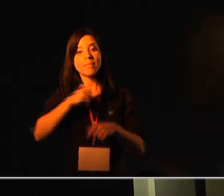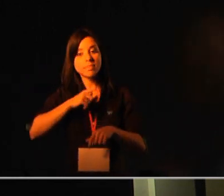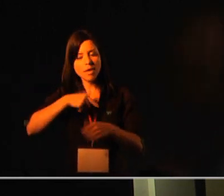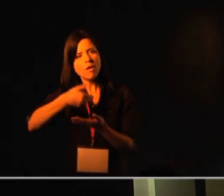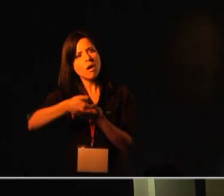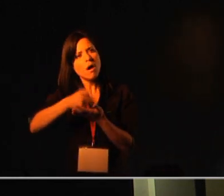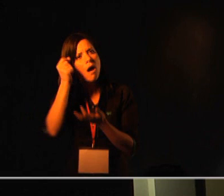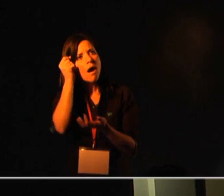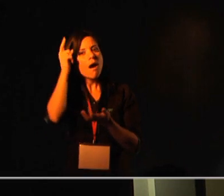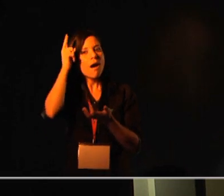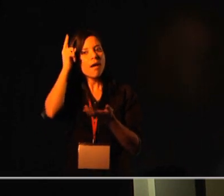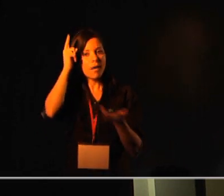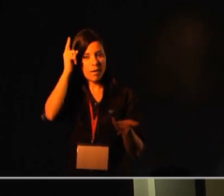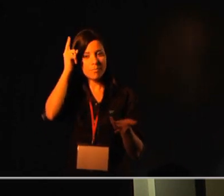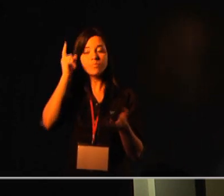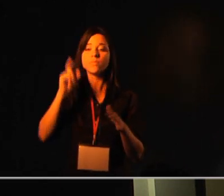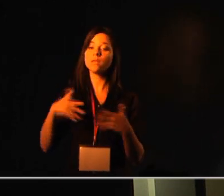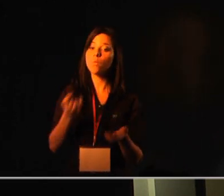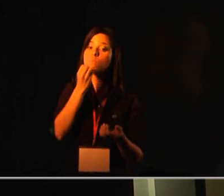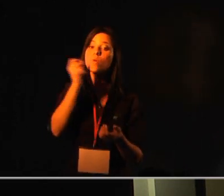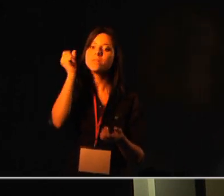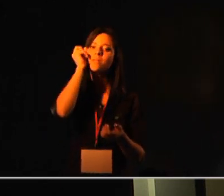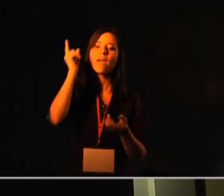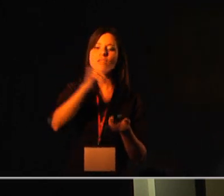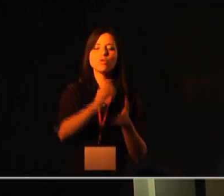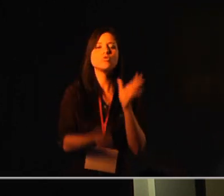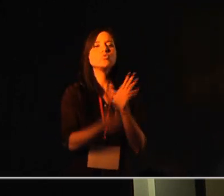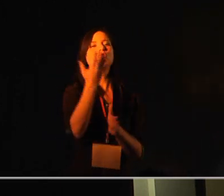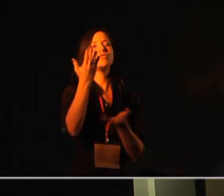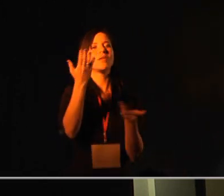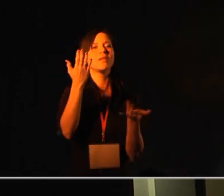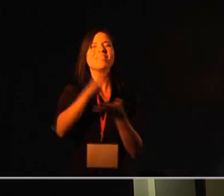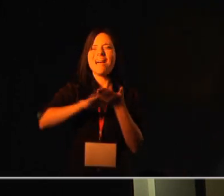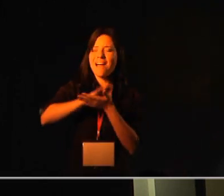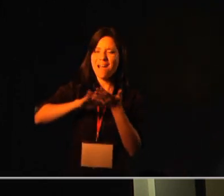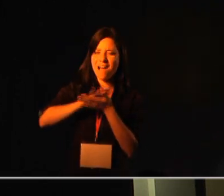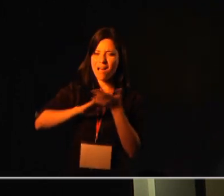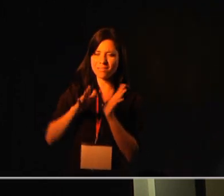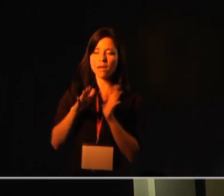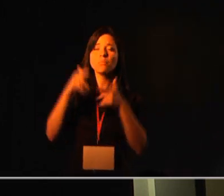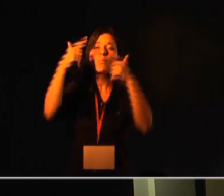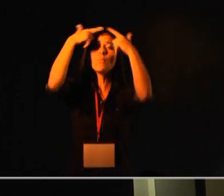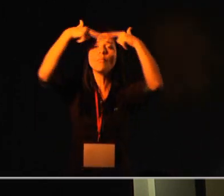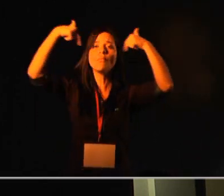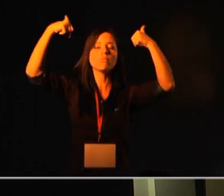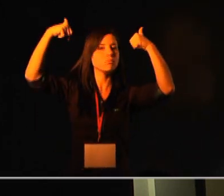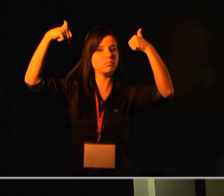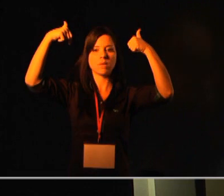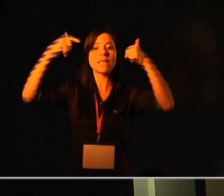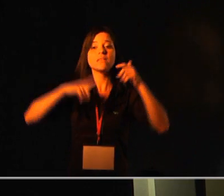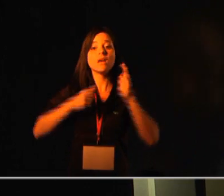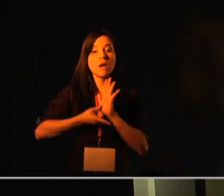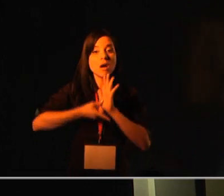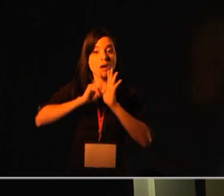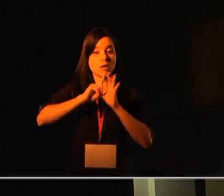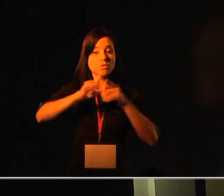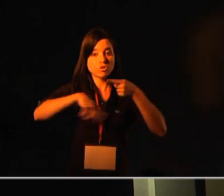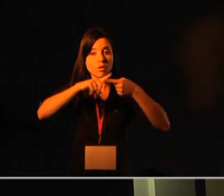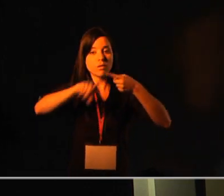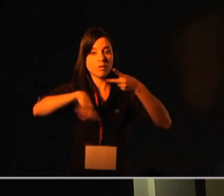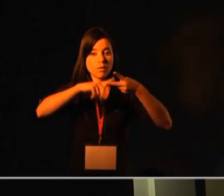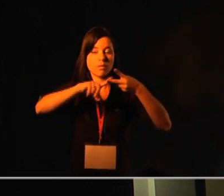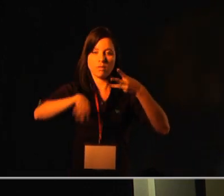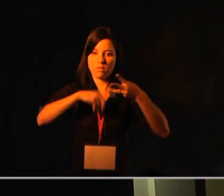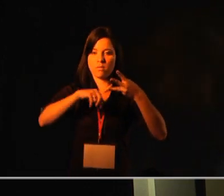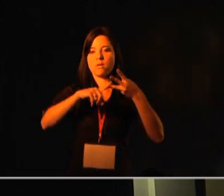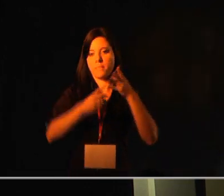Então, na verdade, as boas ideias não surgem do nada. É necessário ter fases anteriores para surgir. E, por